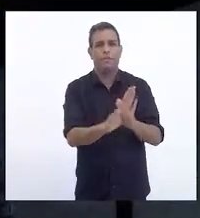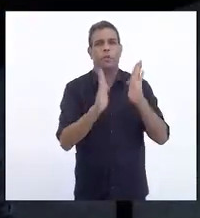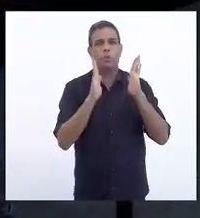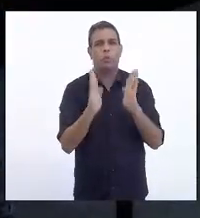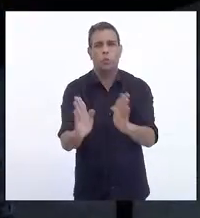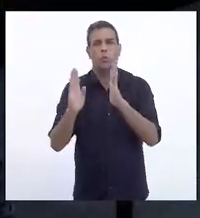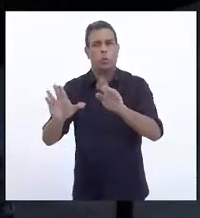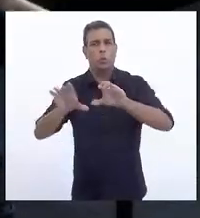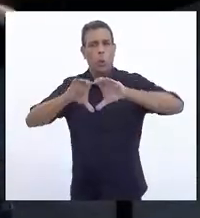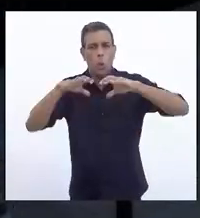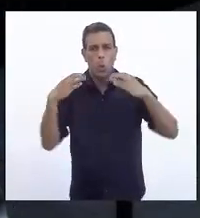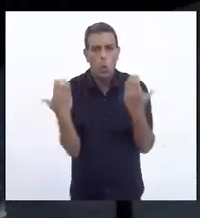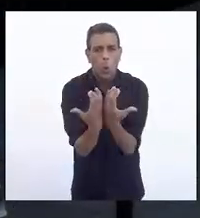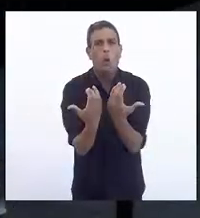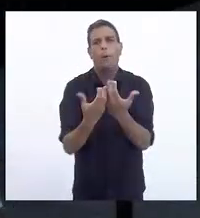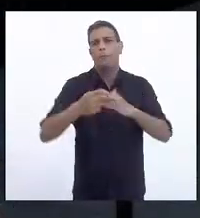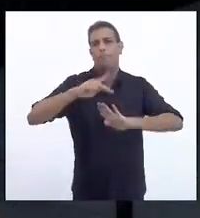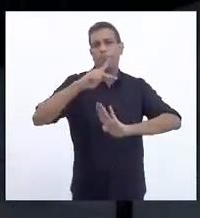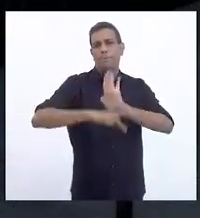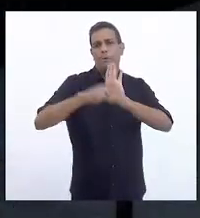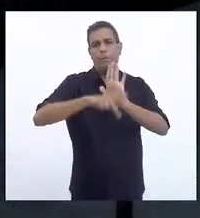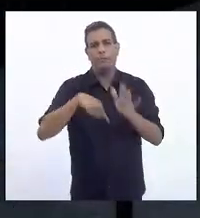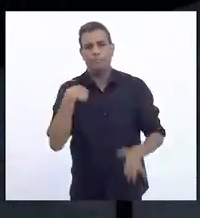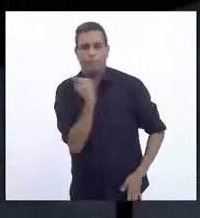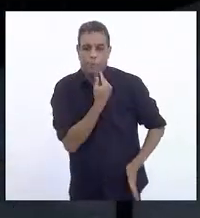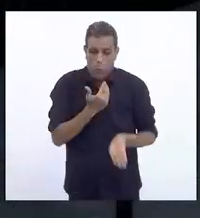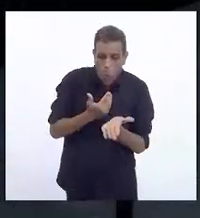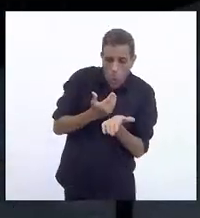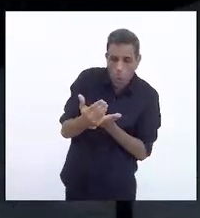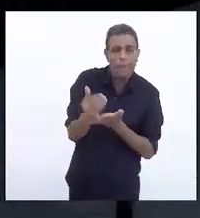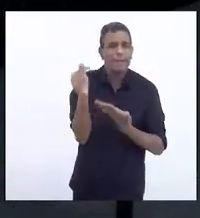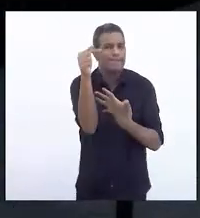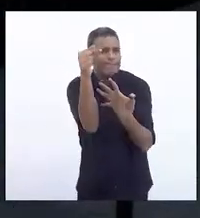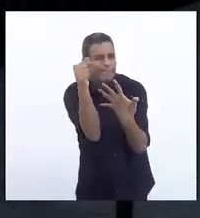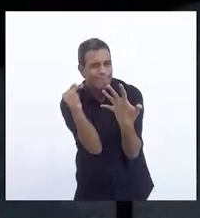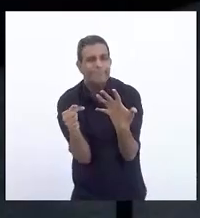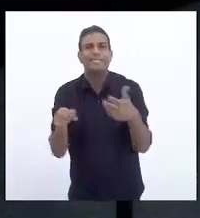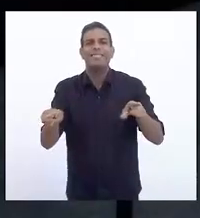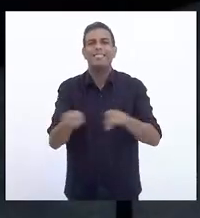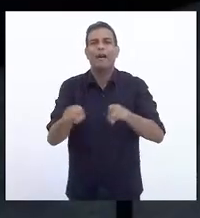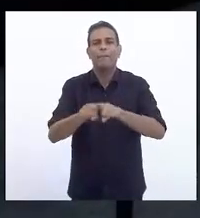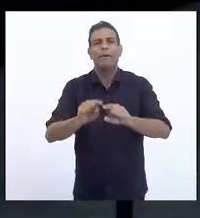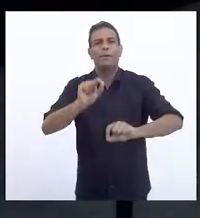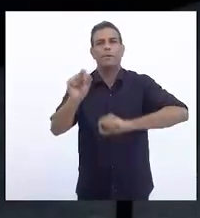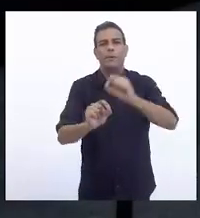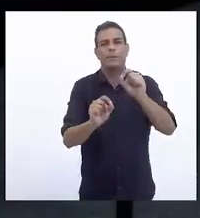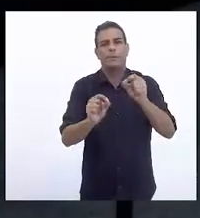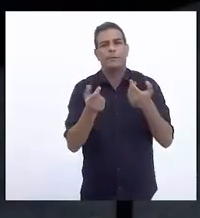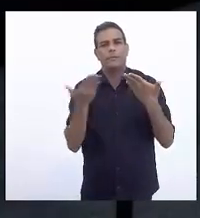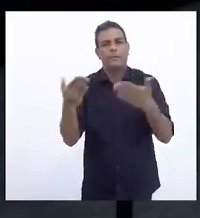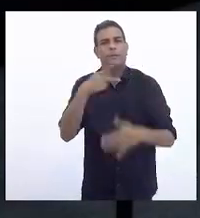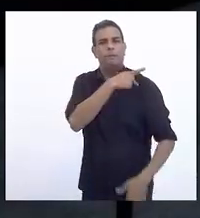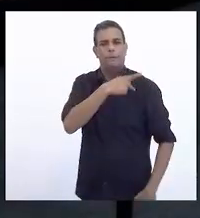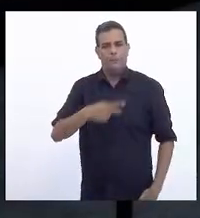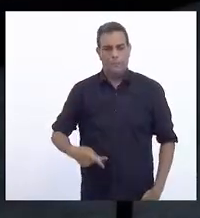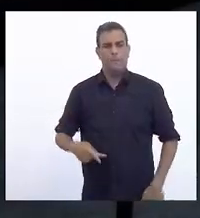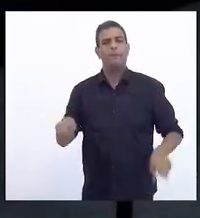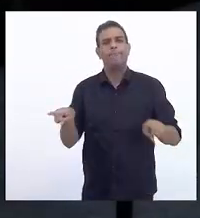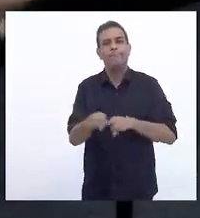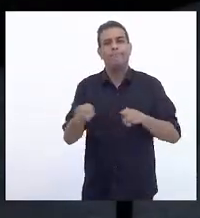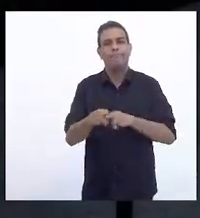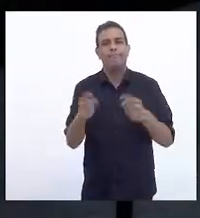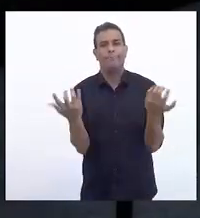que trouxe o projeto, nós levamos ao presidente André Siciliano, que fez